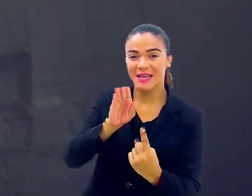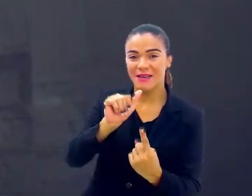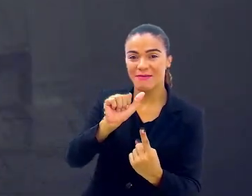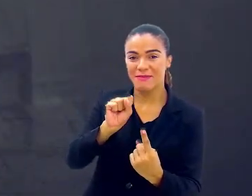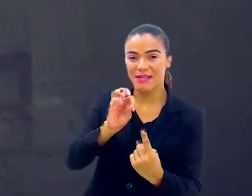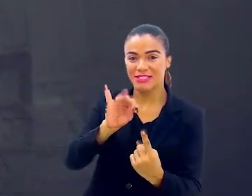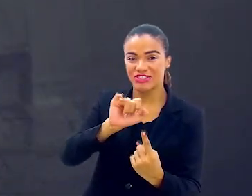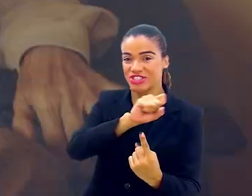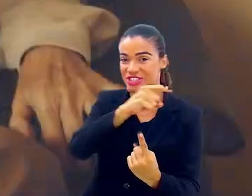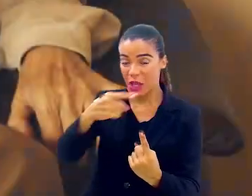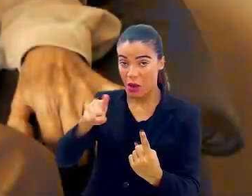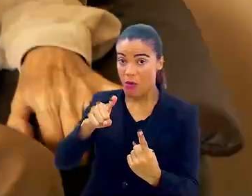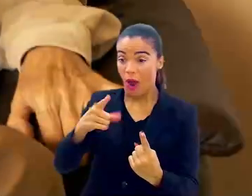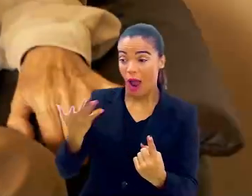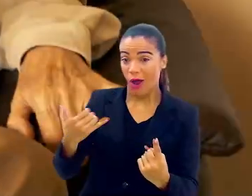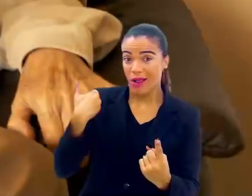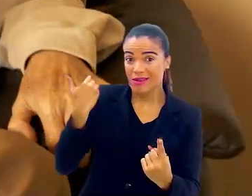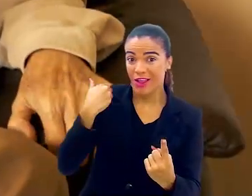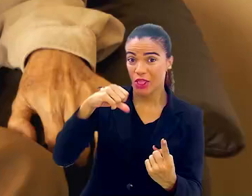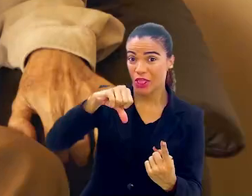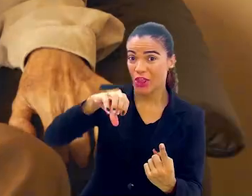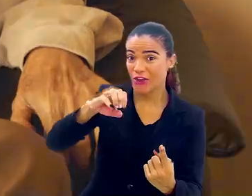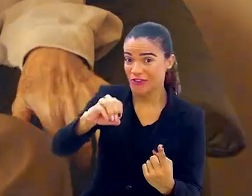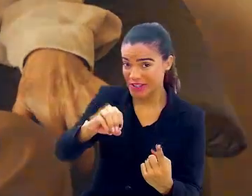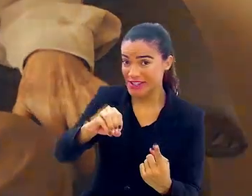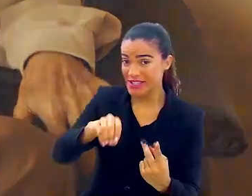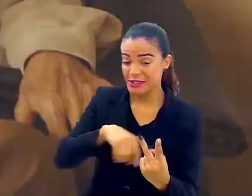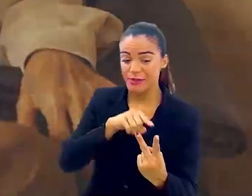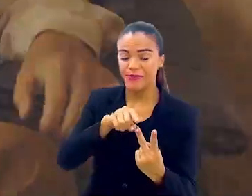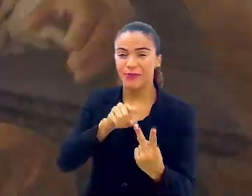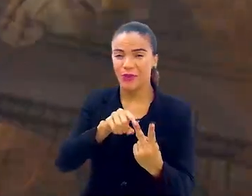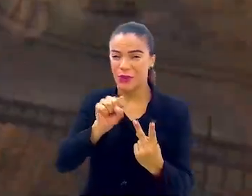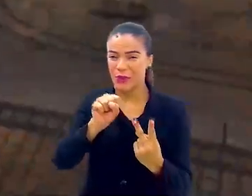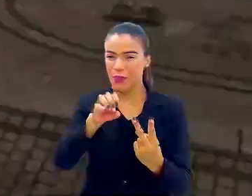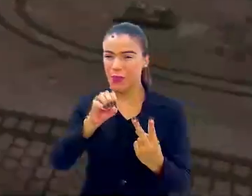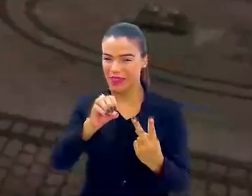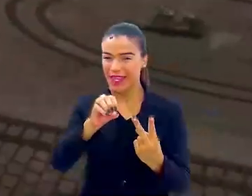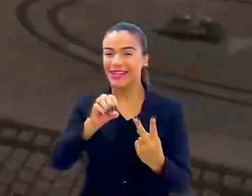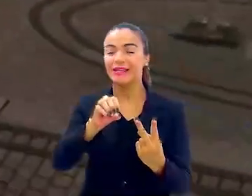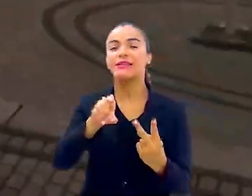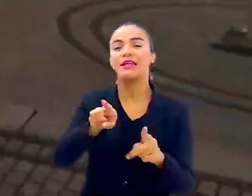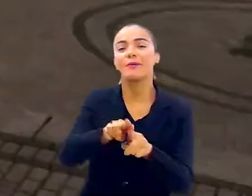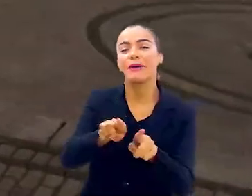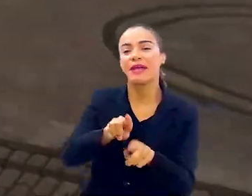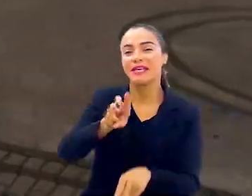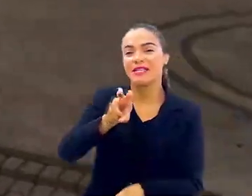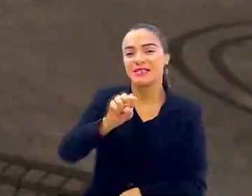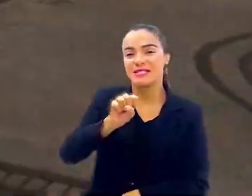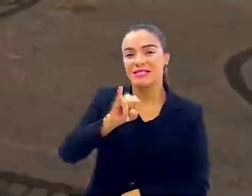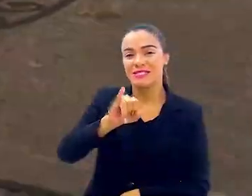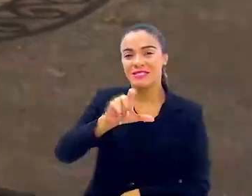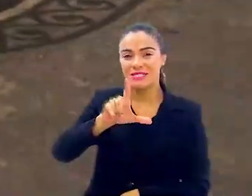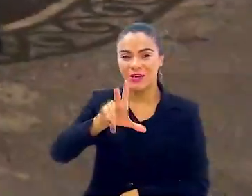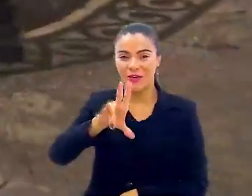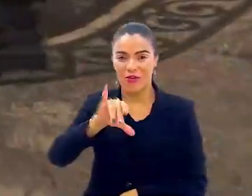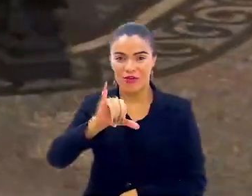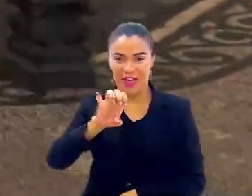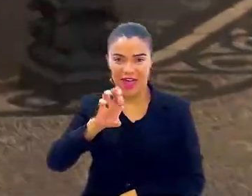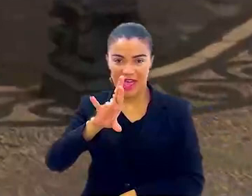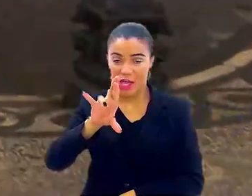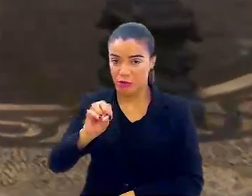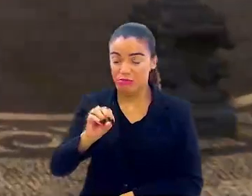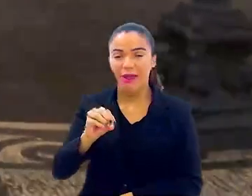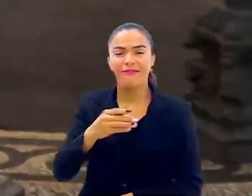que recentemente completou 90 anos de idade, e o octogenário Silvério do Espírito Santo, que fez